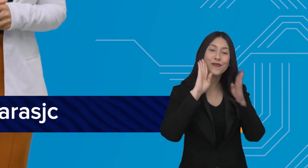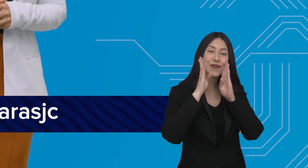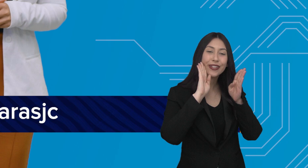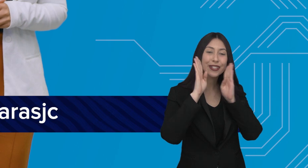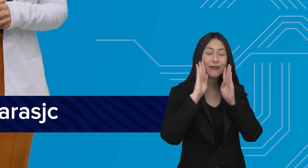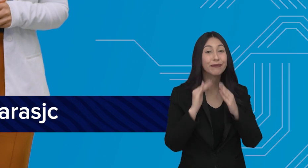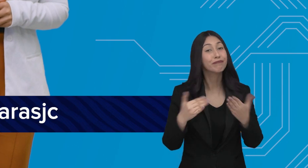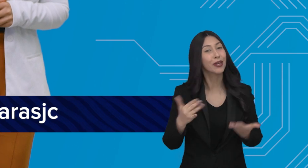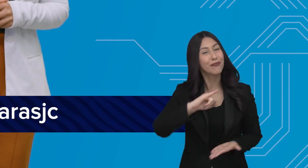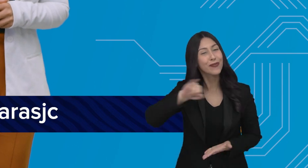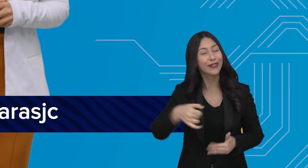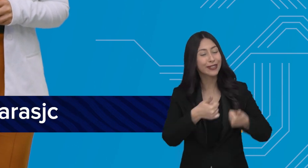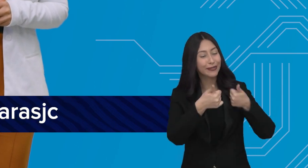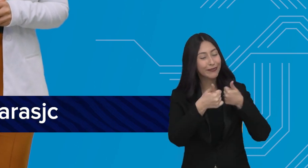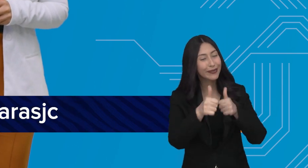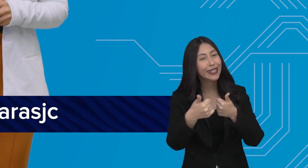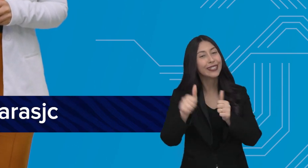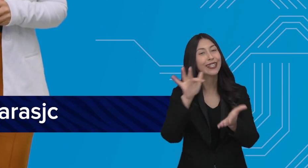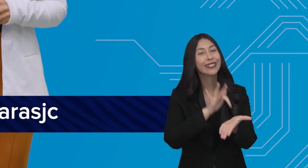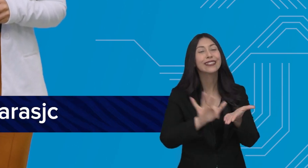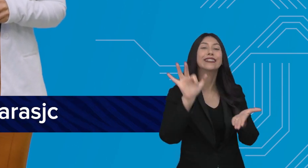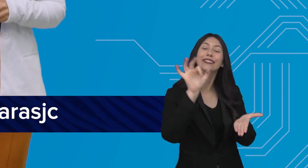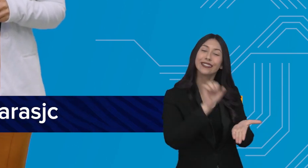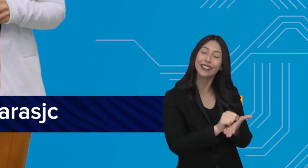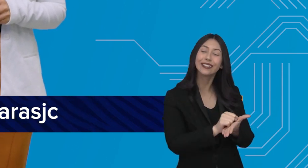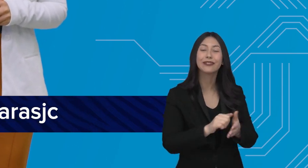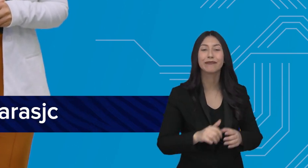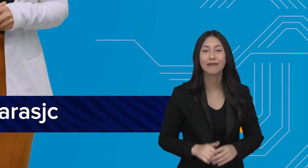e no Facebook. Então, segue a gente